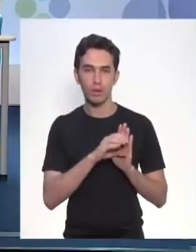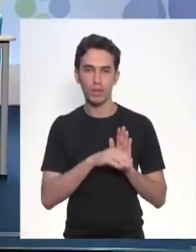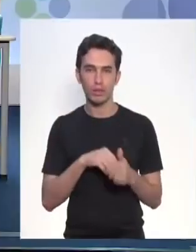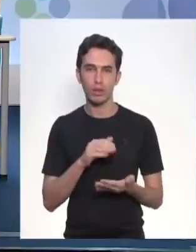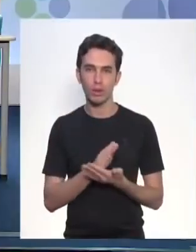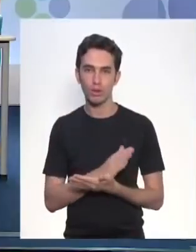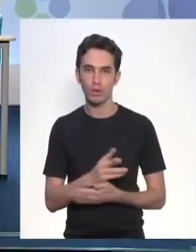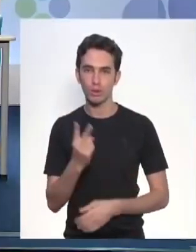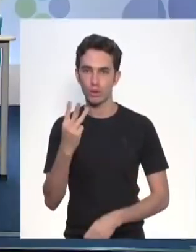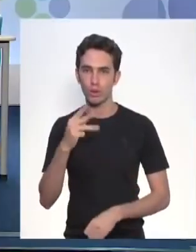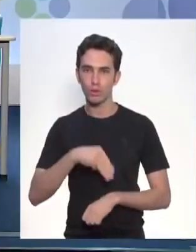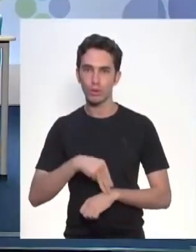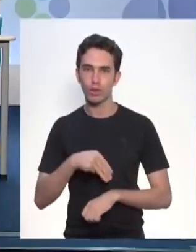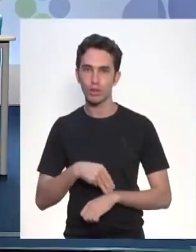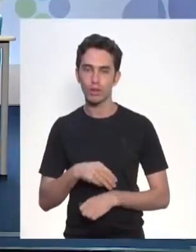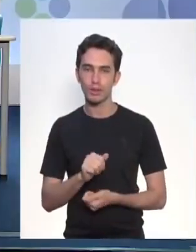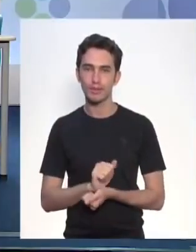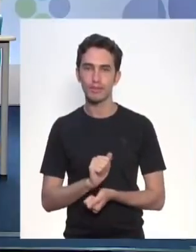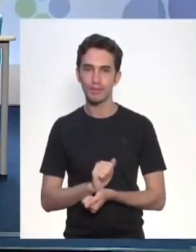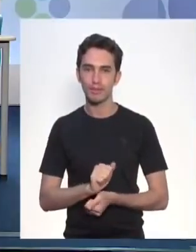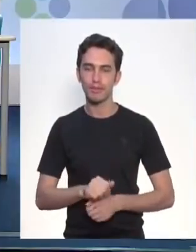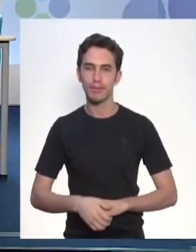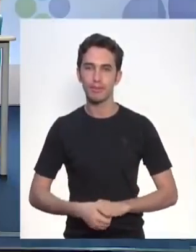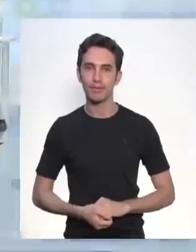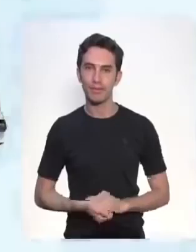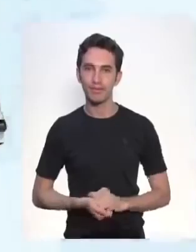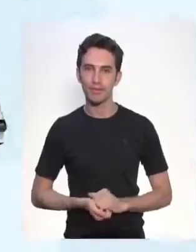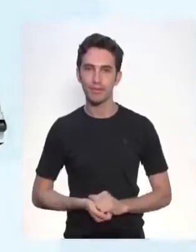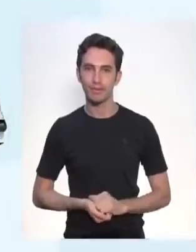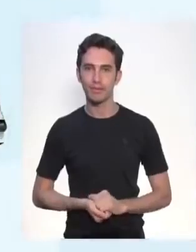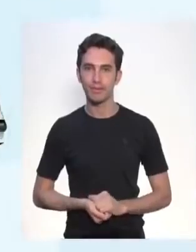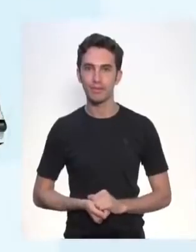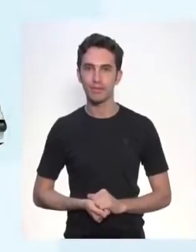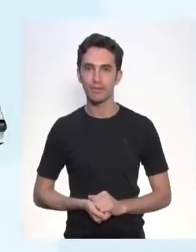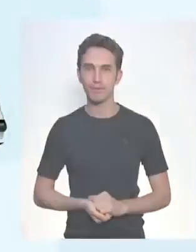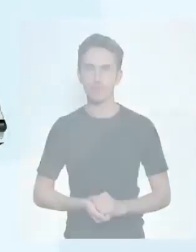2 minutinhos, a gente aguarda a resposta de vocês. Até daqui a pouco. Bora.